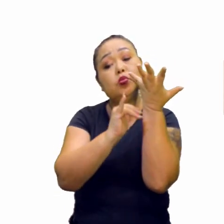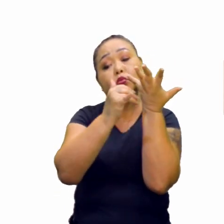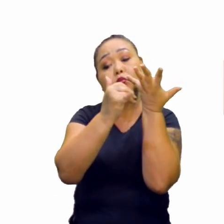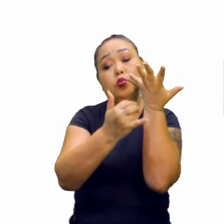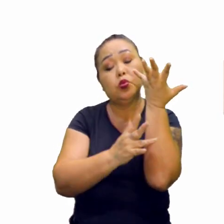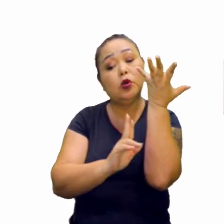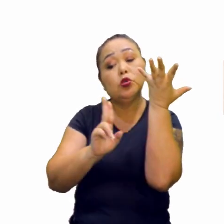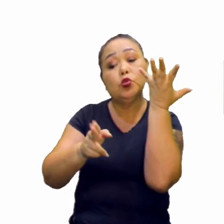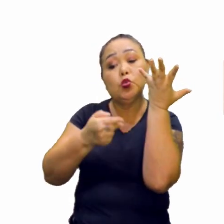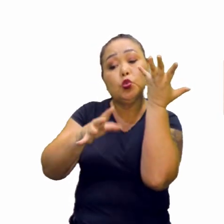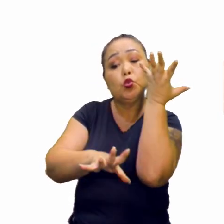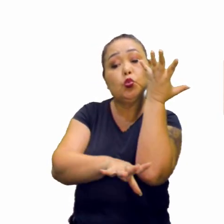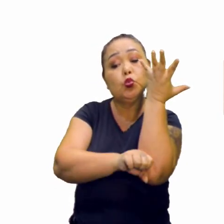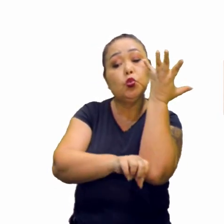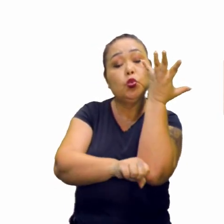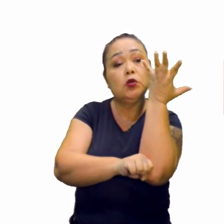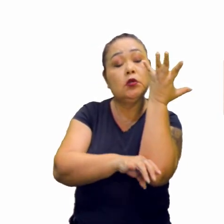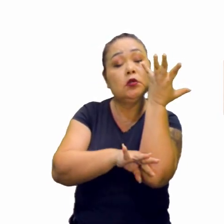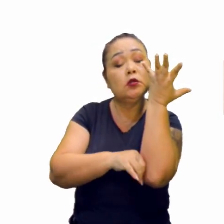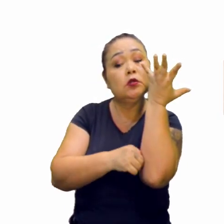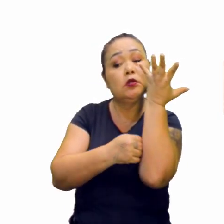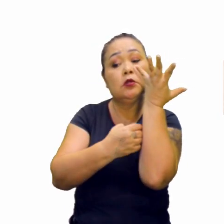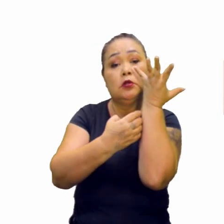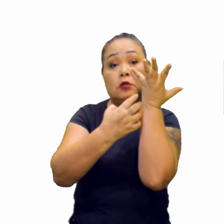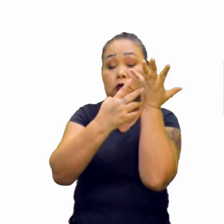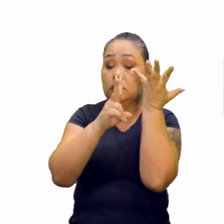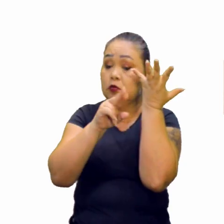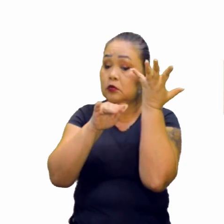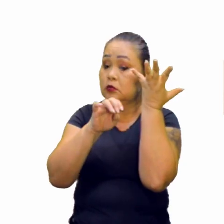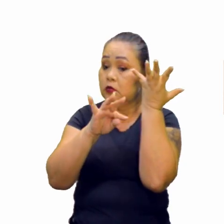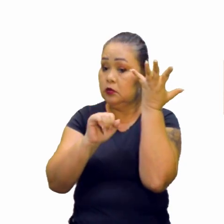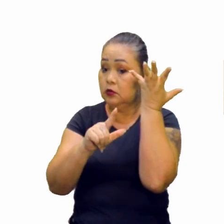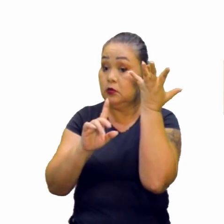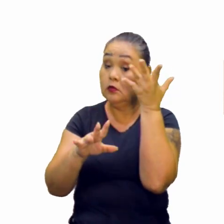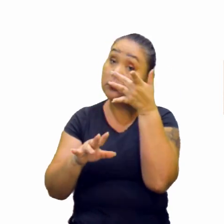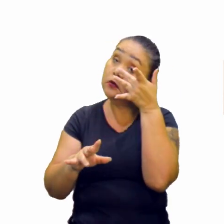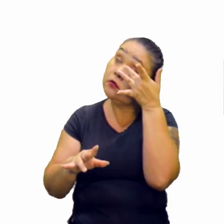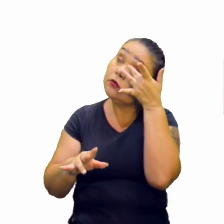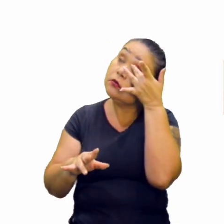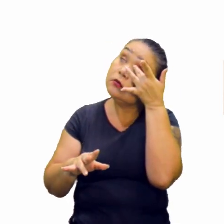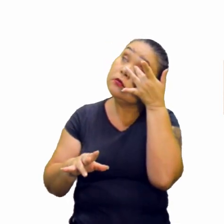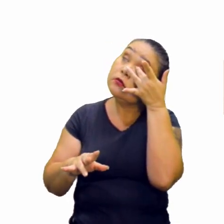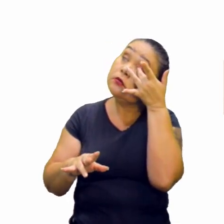nutrição para aquele determinado exemplar vegetal, que será